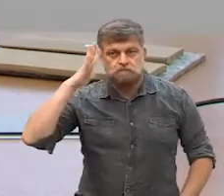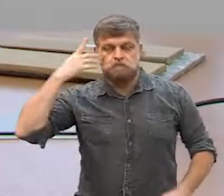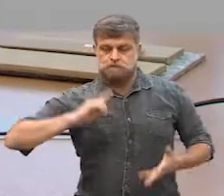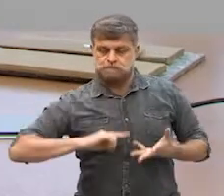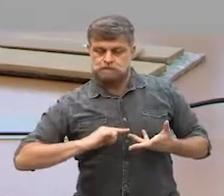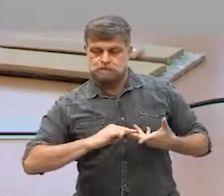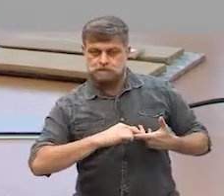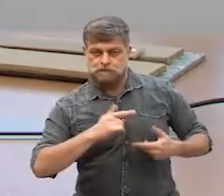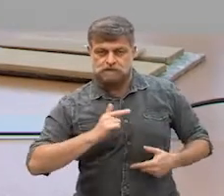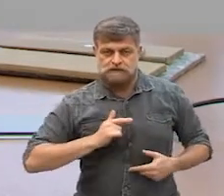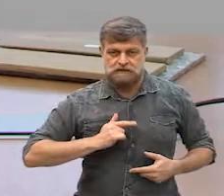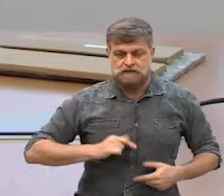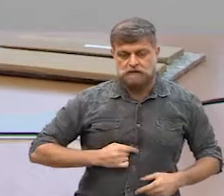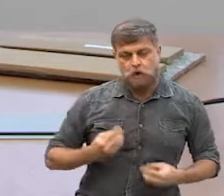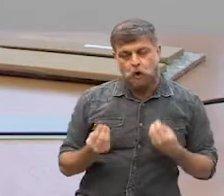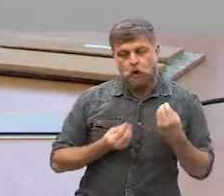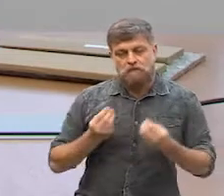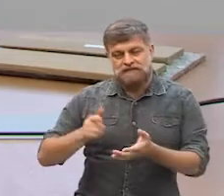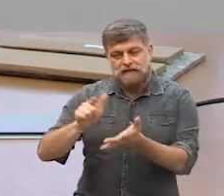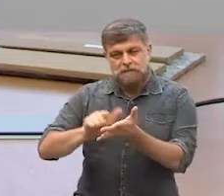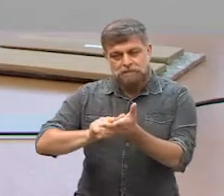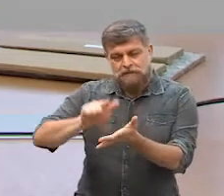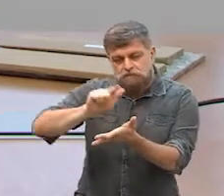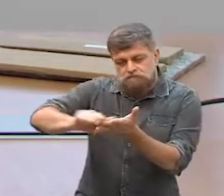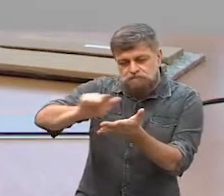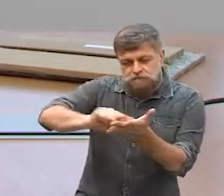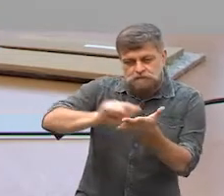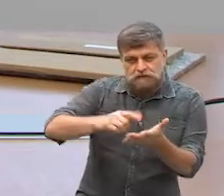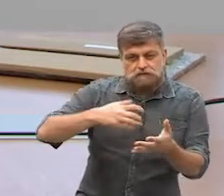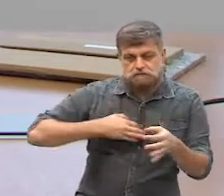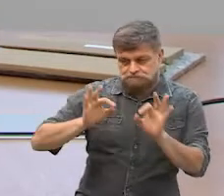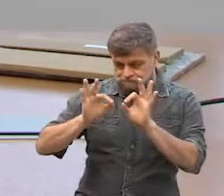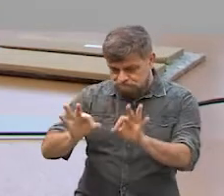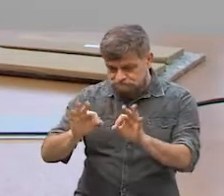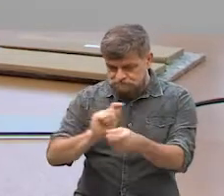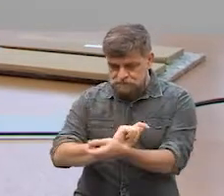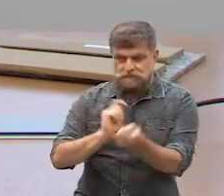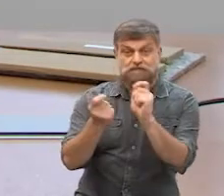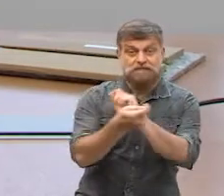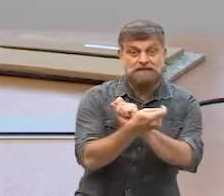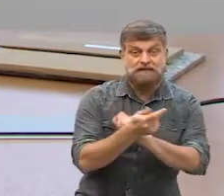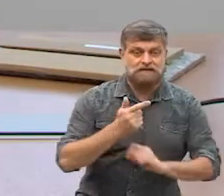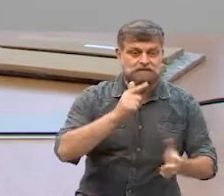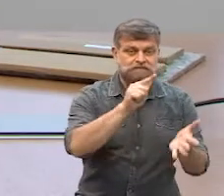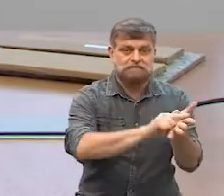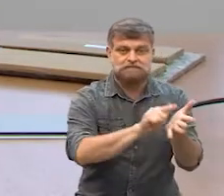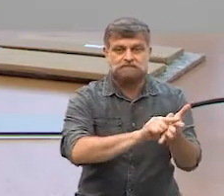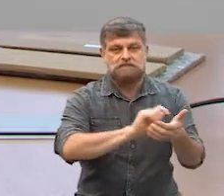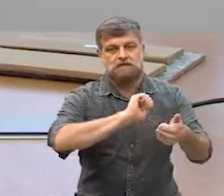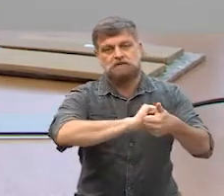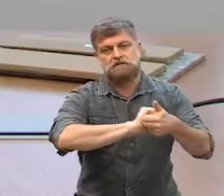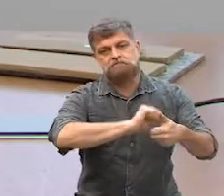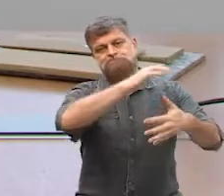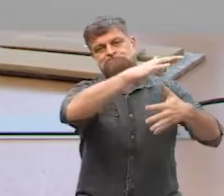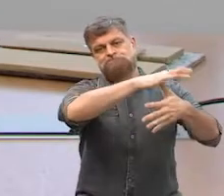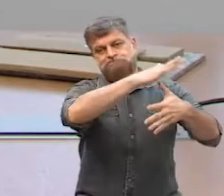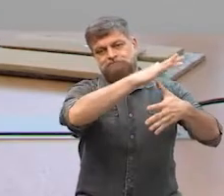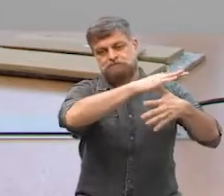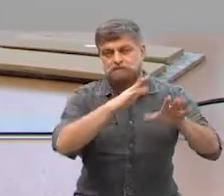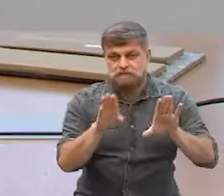uma limpeza desse papel de forma adequada, possibilitando a gente ter um papel de ótima qualidade. E também